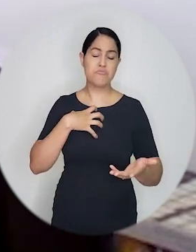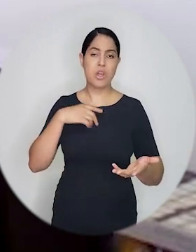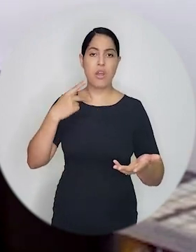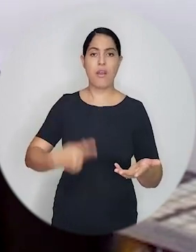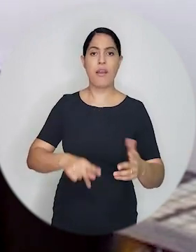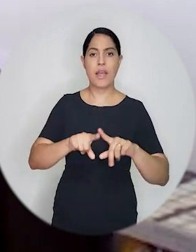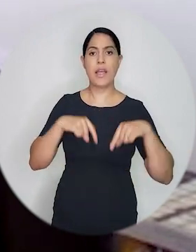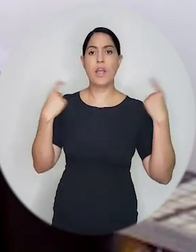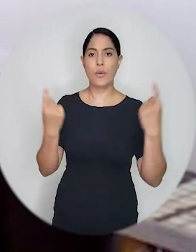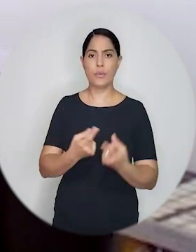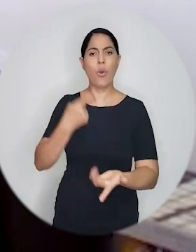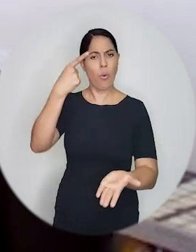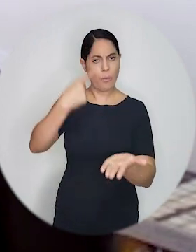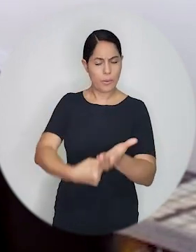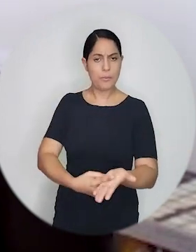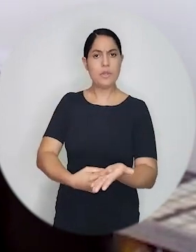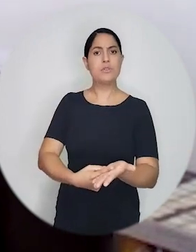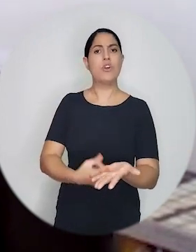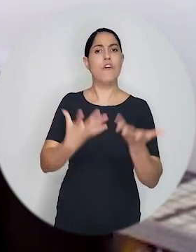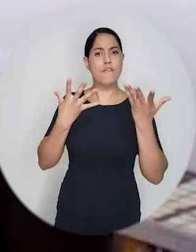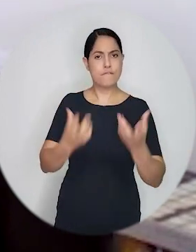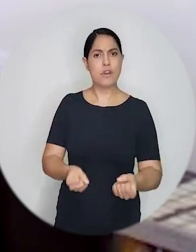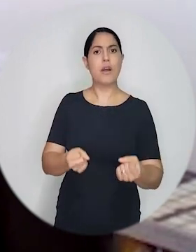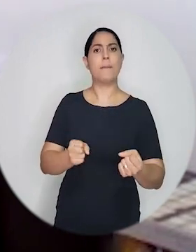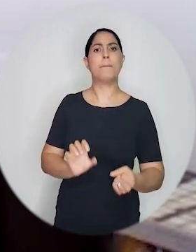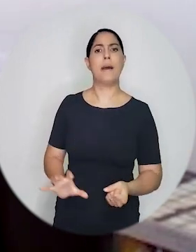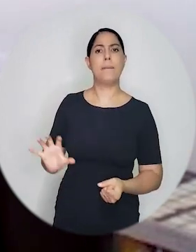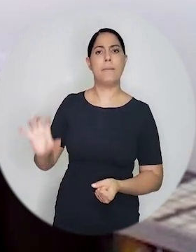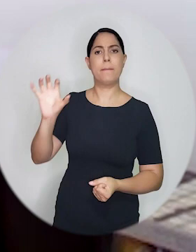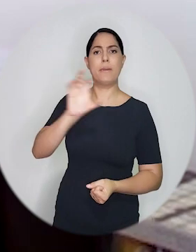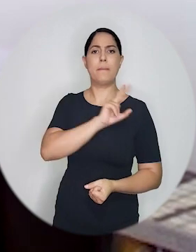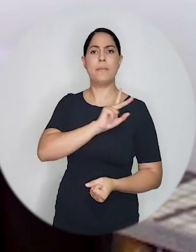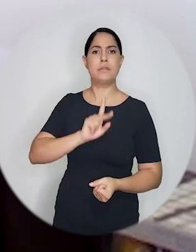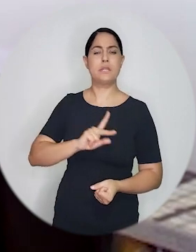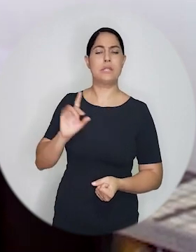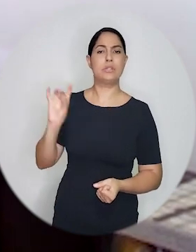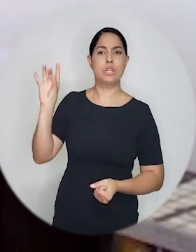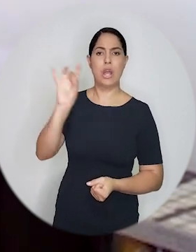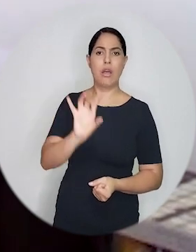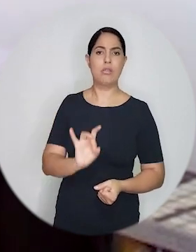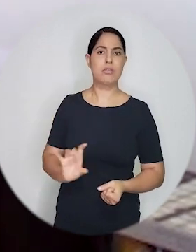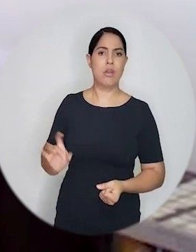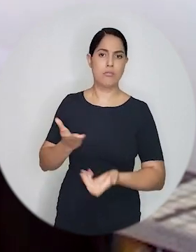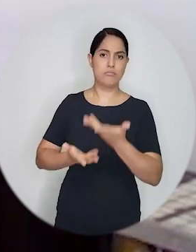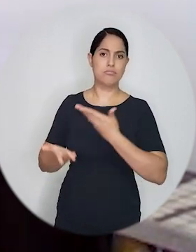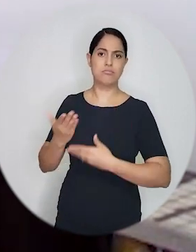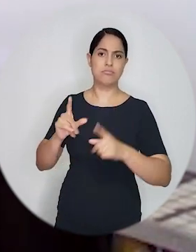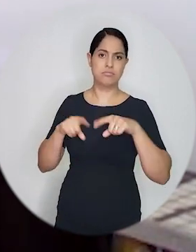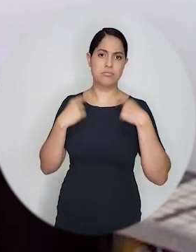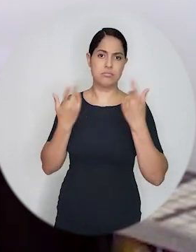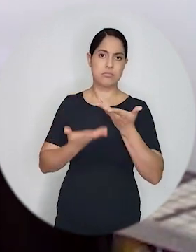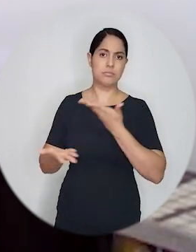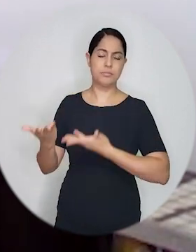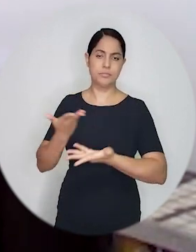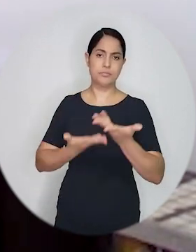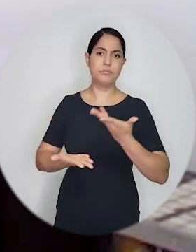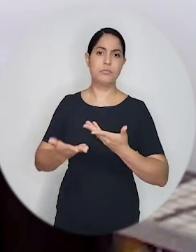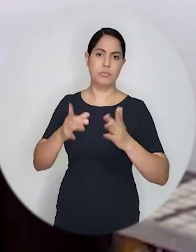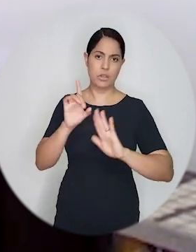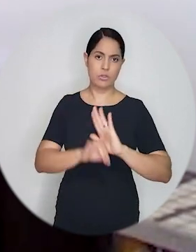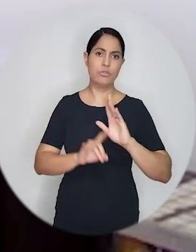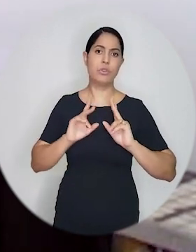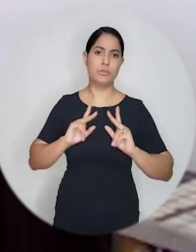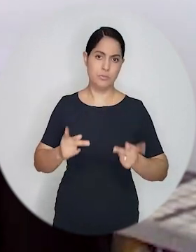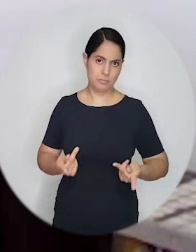reunião com o compromisso de me reunir com o Colégio de Presidentes de comissões,